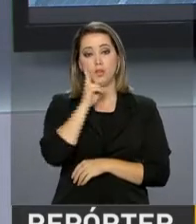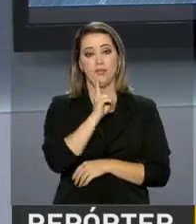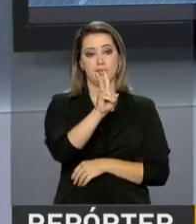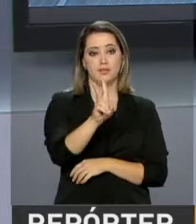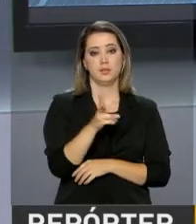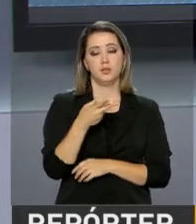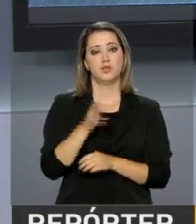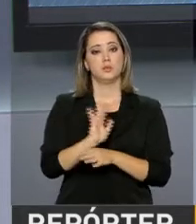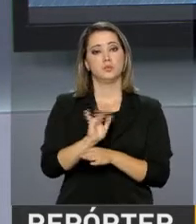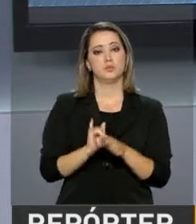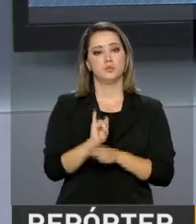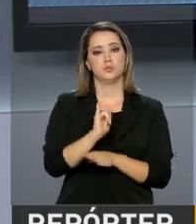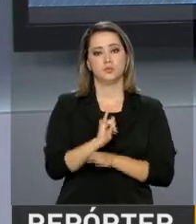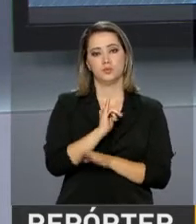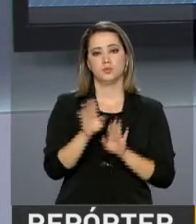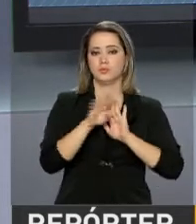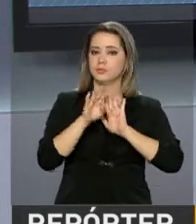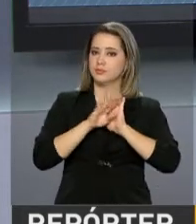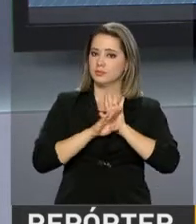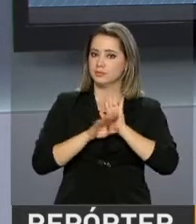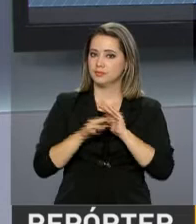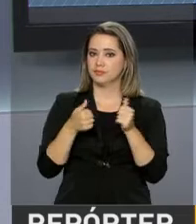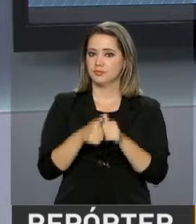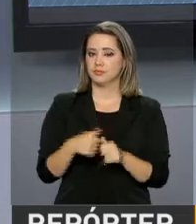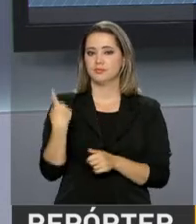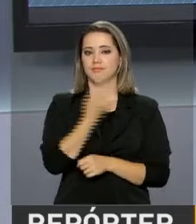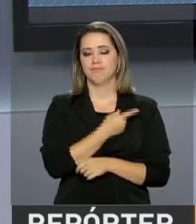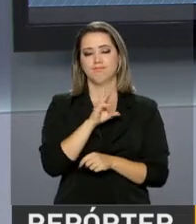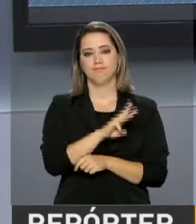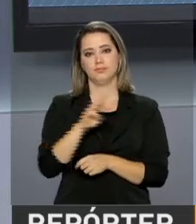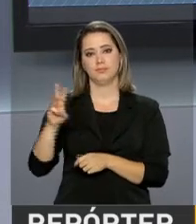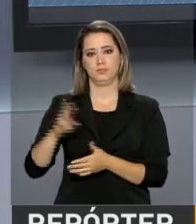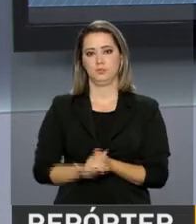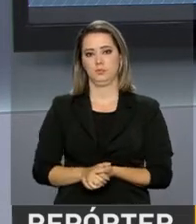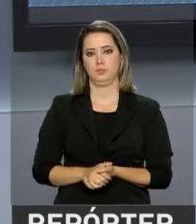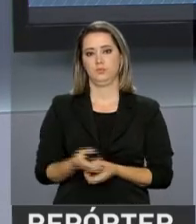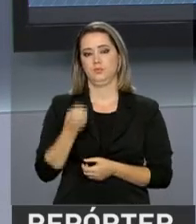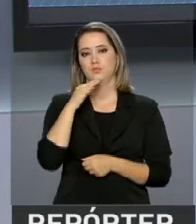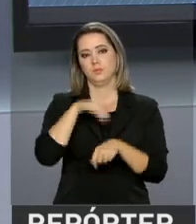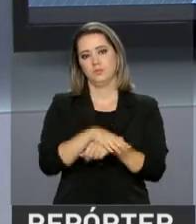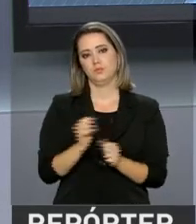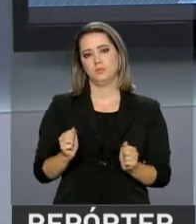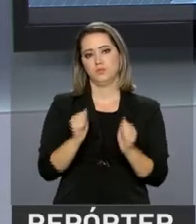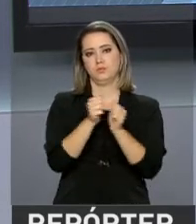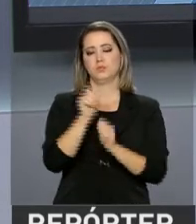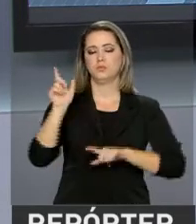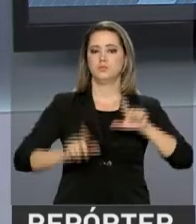você pode rever as reportagens no YouTube. Toda a programação também está em nossa página na internet. Uma